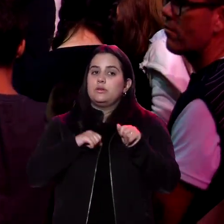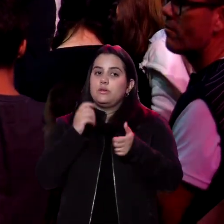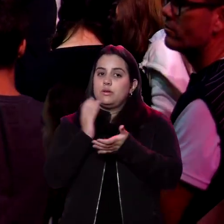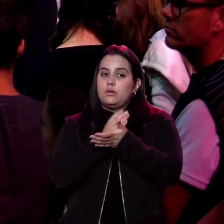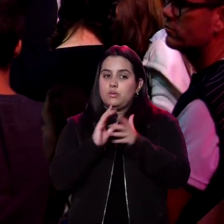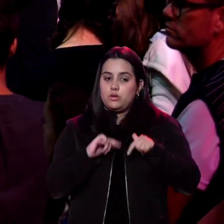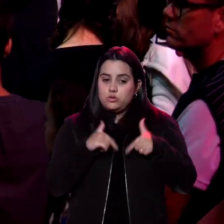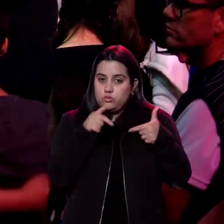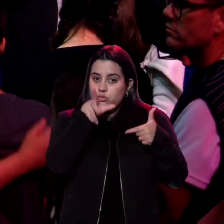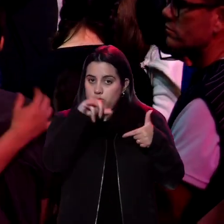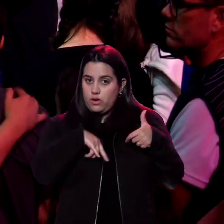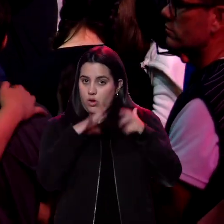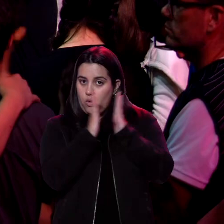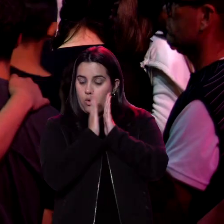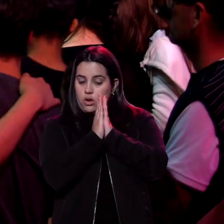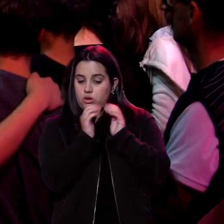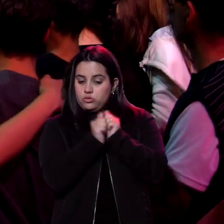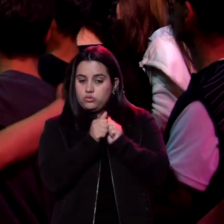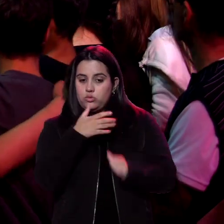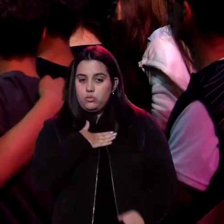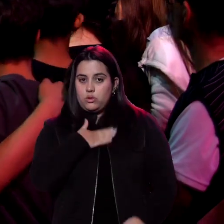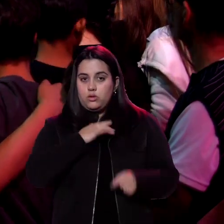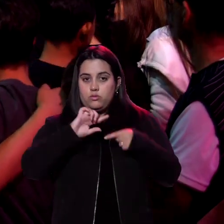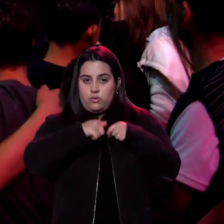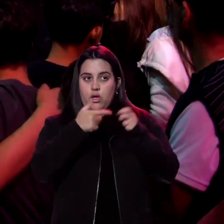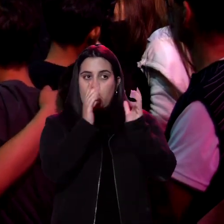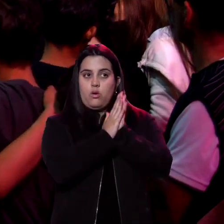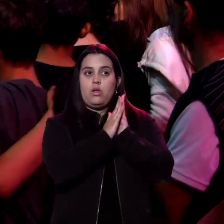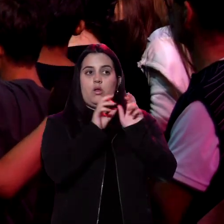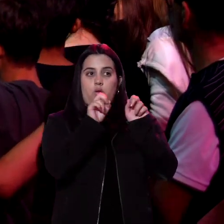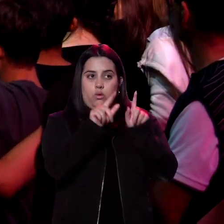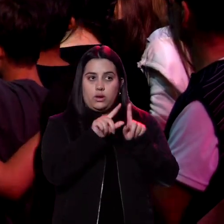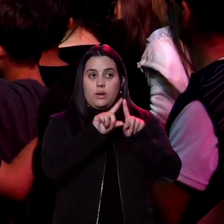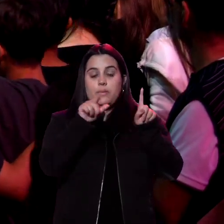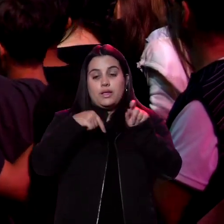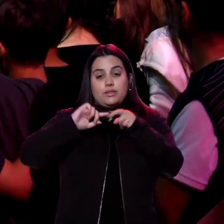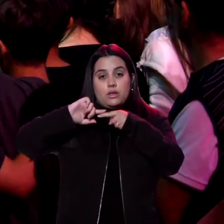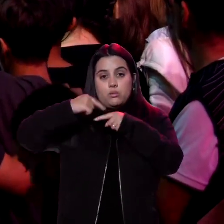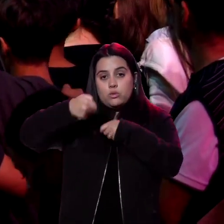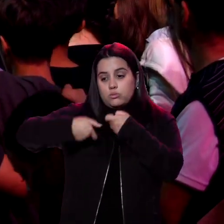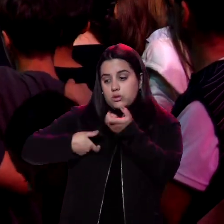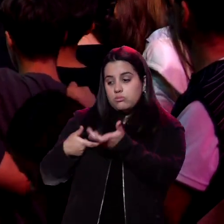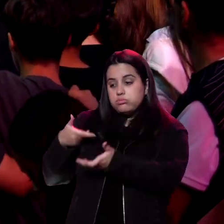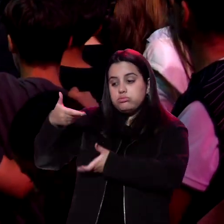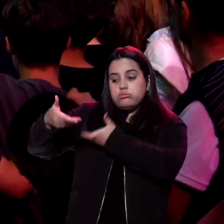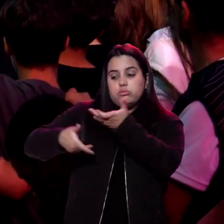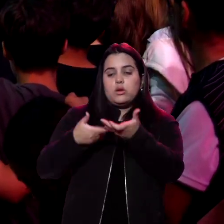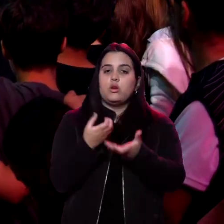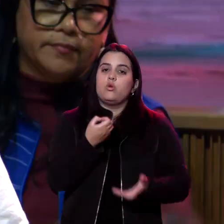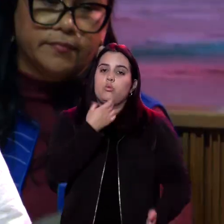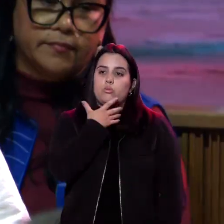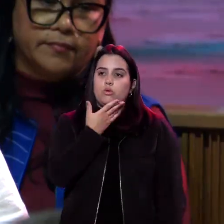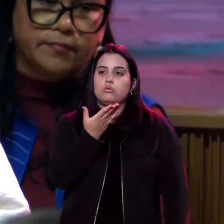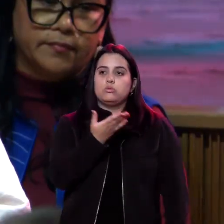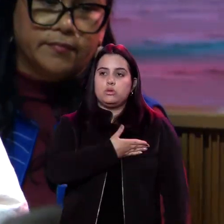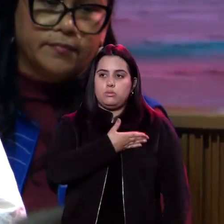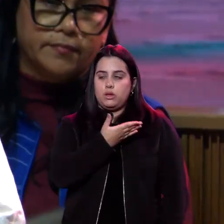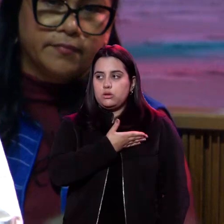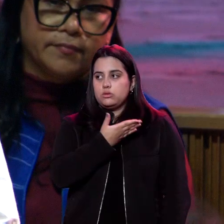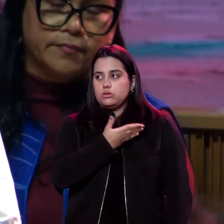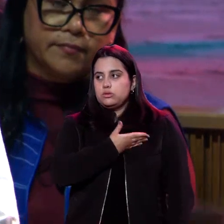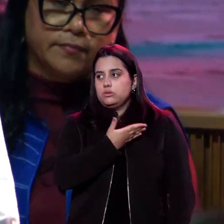vai orar comigo e depois de você orar, você vai ter que se envolver com bons amigos.